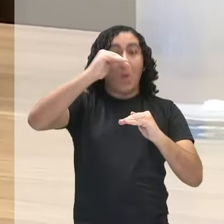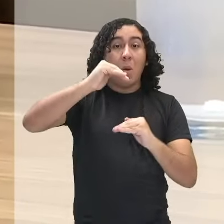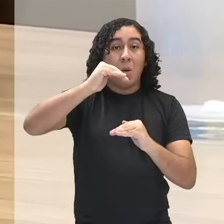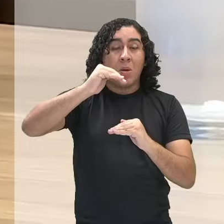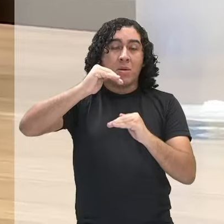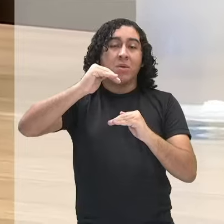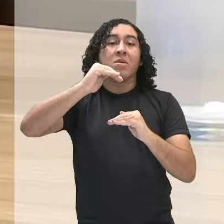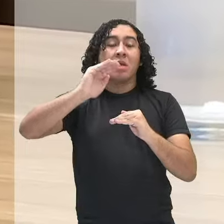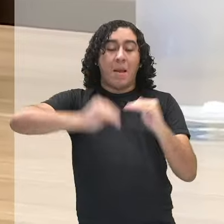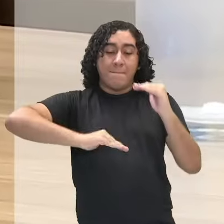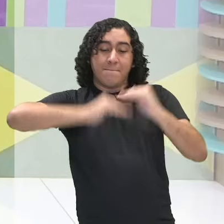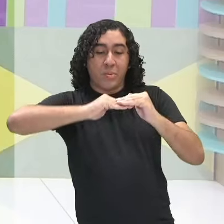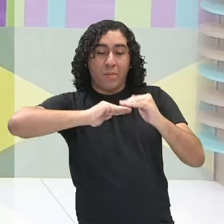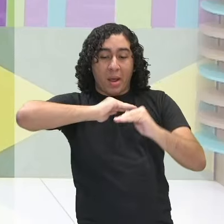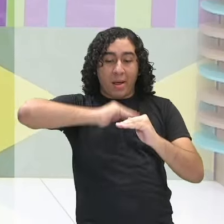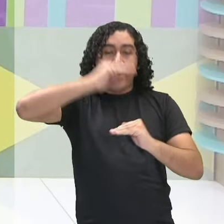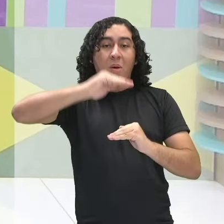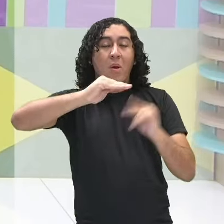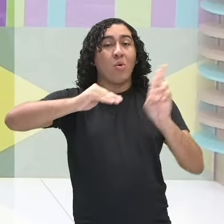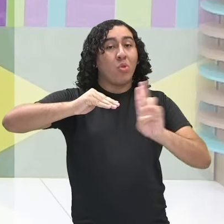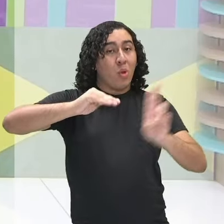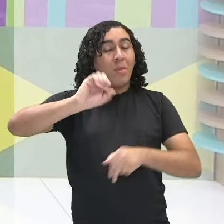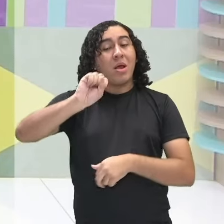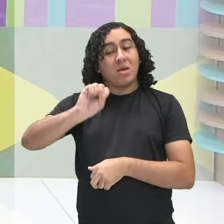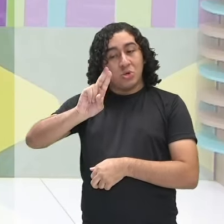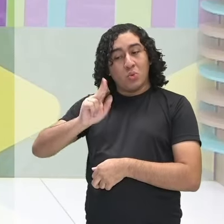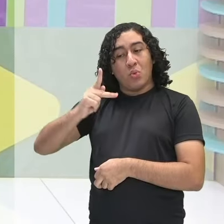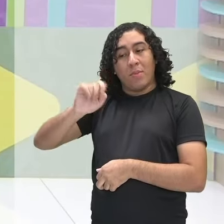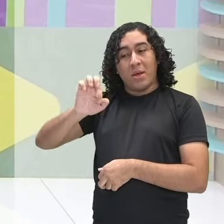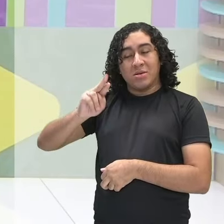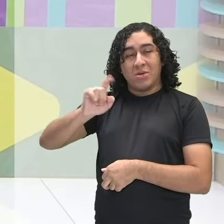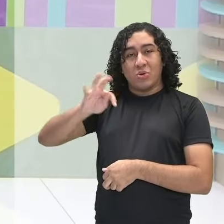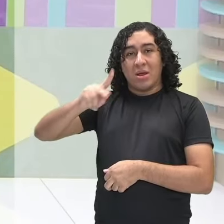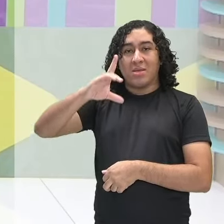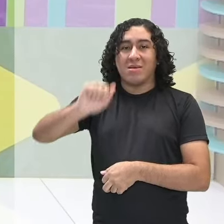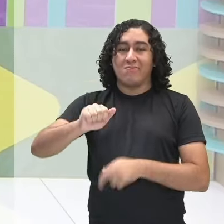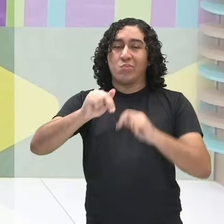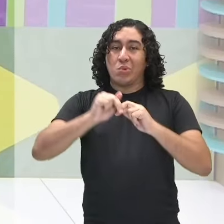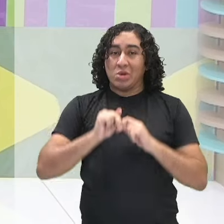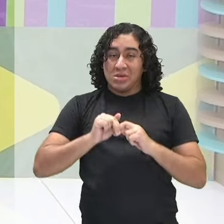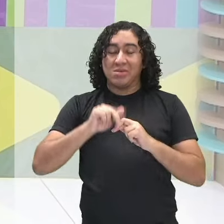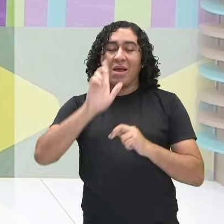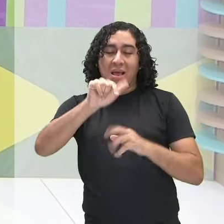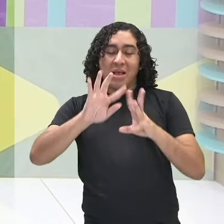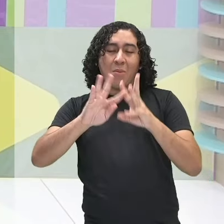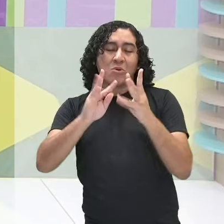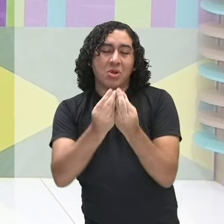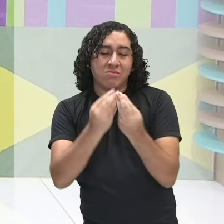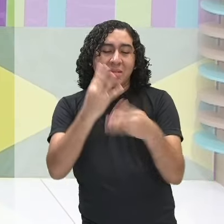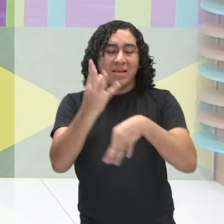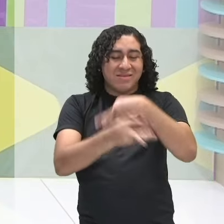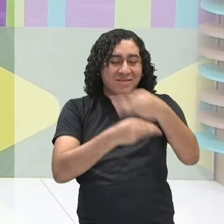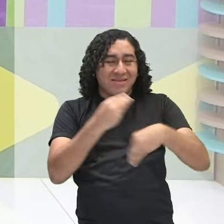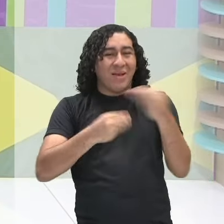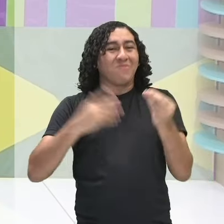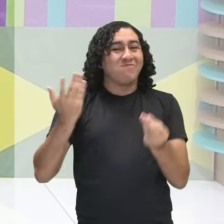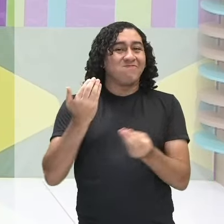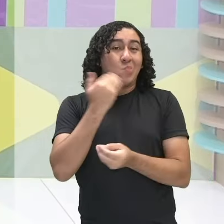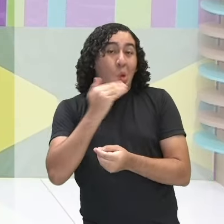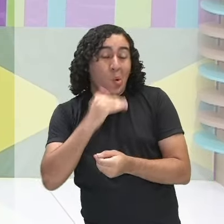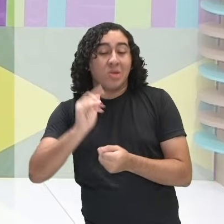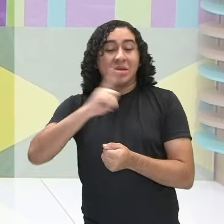máxima permitida, a solução é supersaturada. Porém, essa solução ela é muito instável. Qualquer movimento,